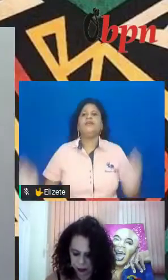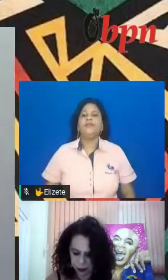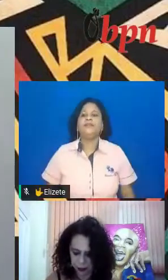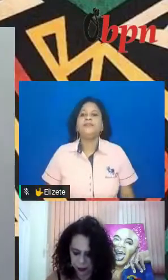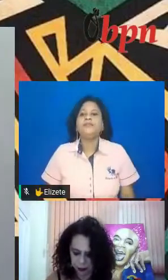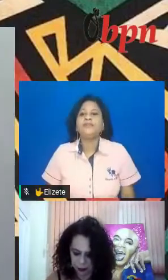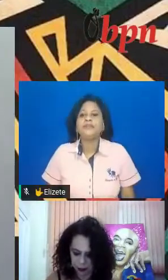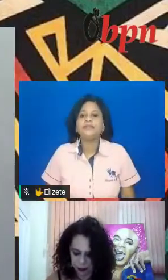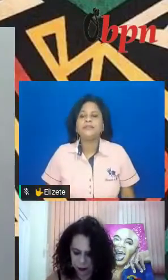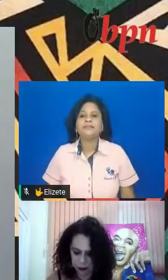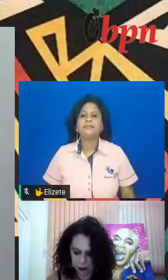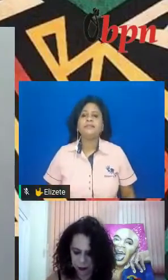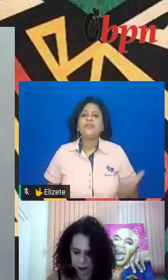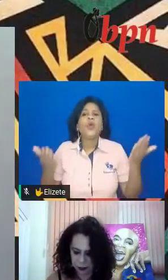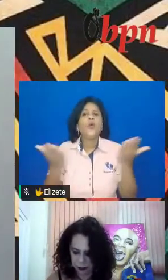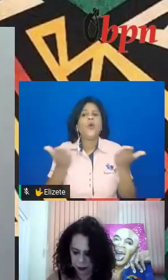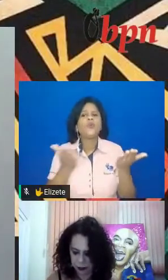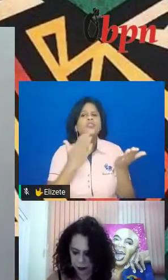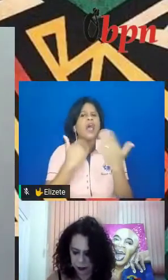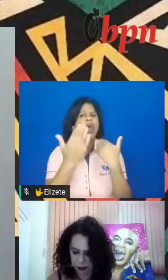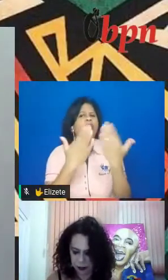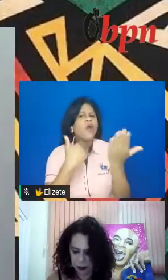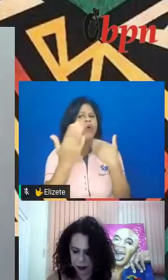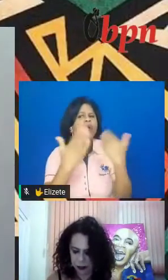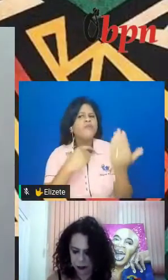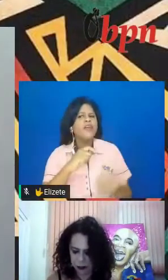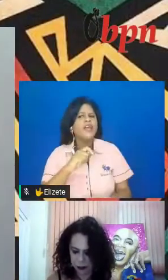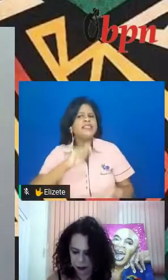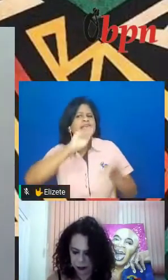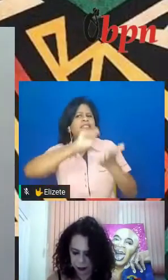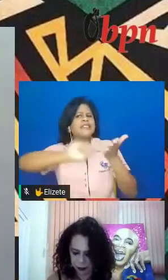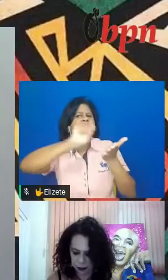na conversa de hoje, na escrevivência,